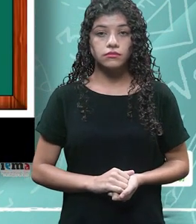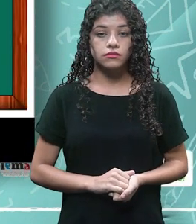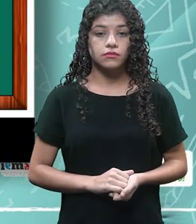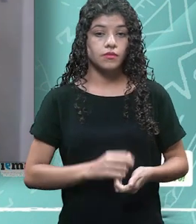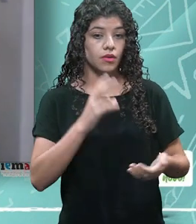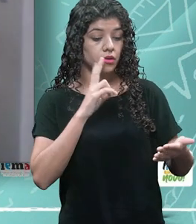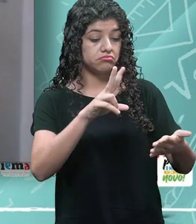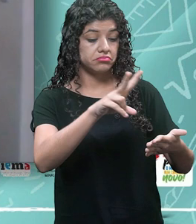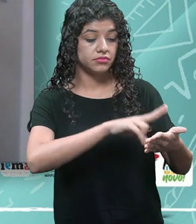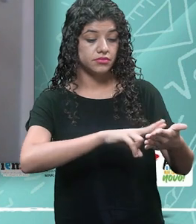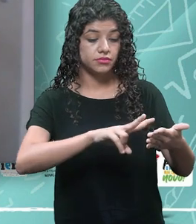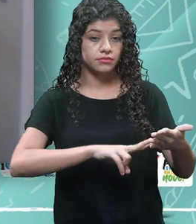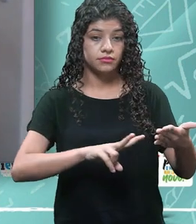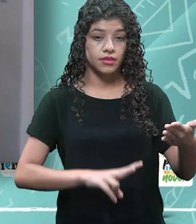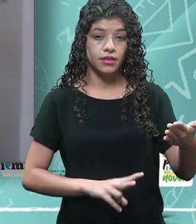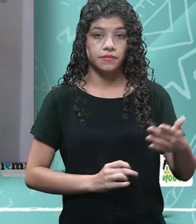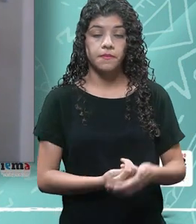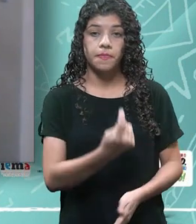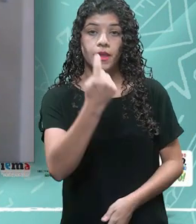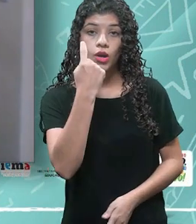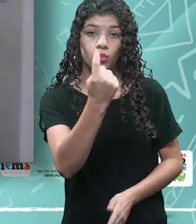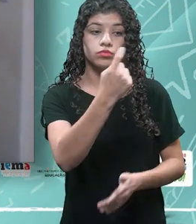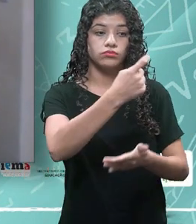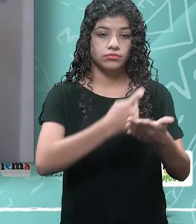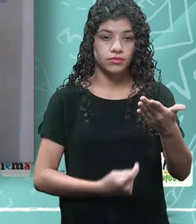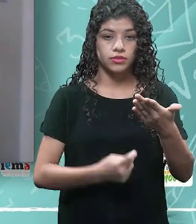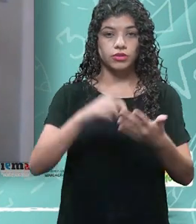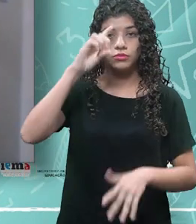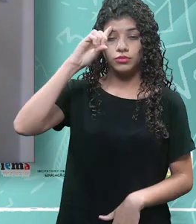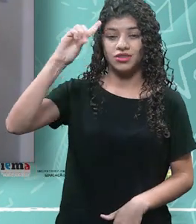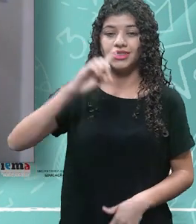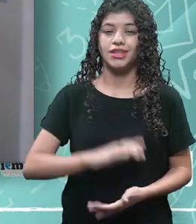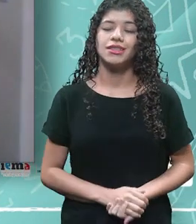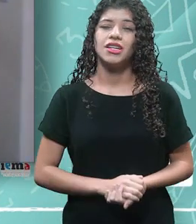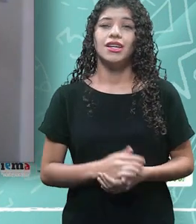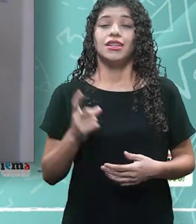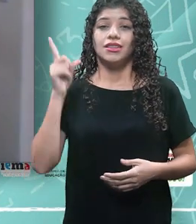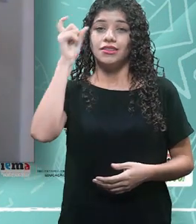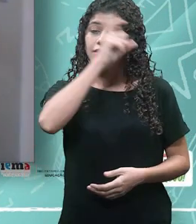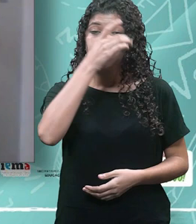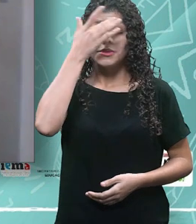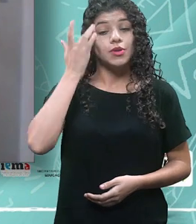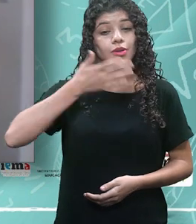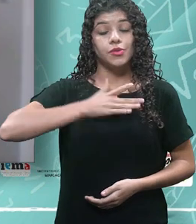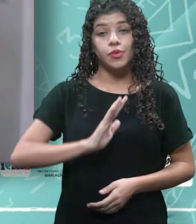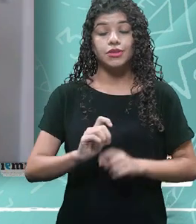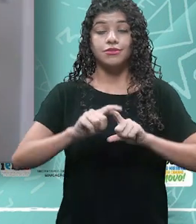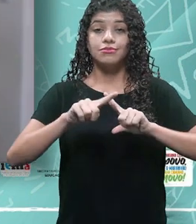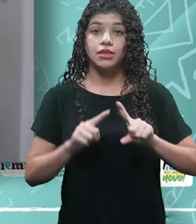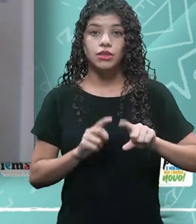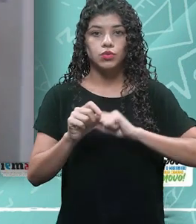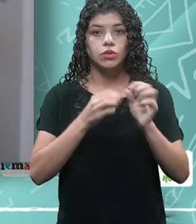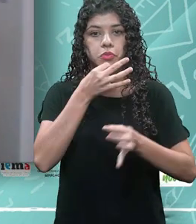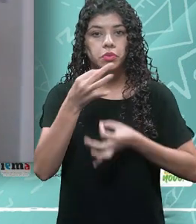você leia pelo menos um texto por dia eu sei que isso pode ser doloroso demais para quem não gosta de